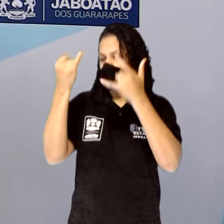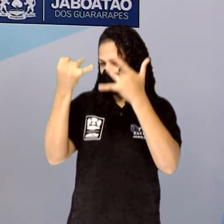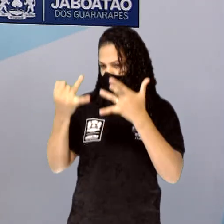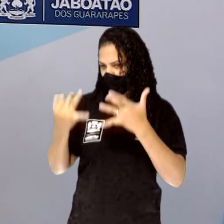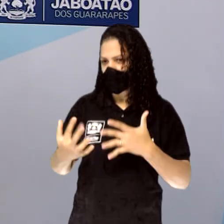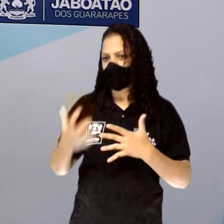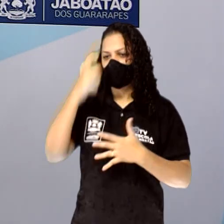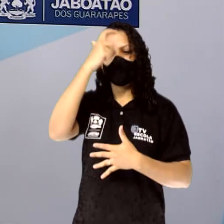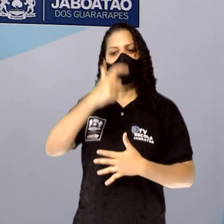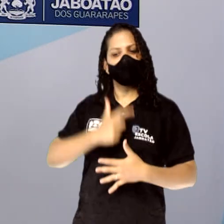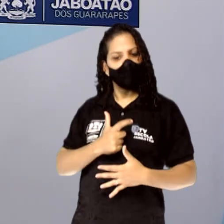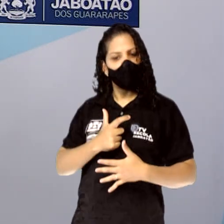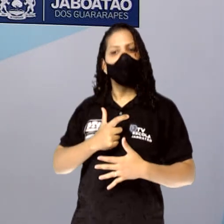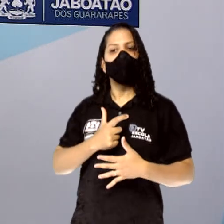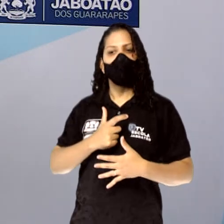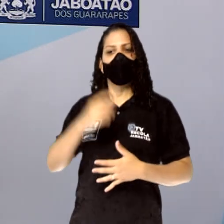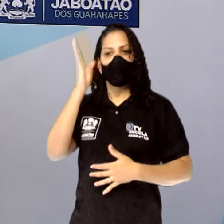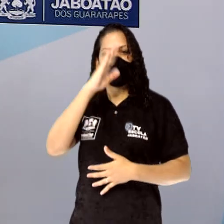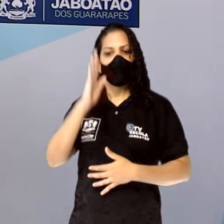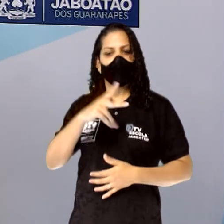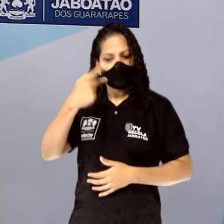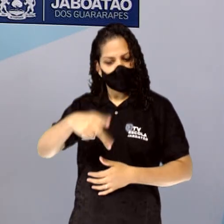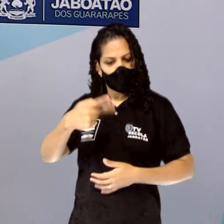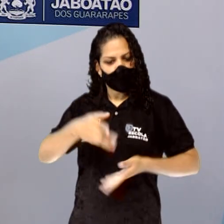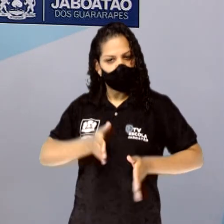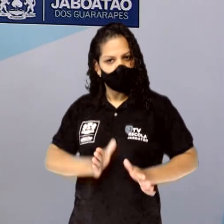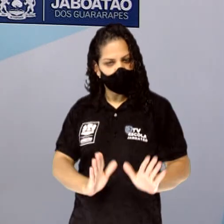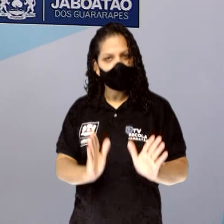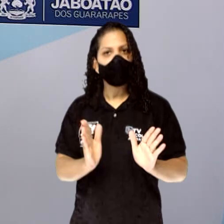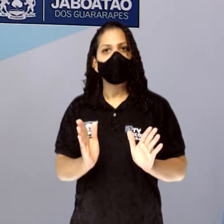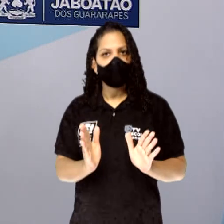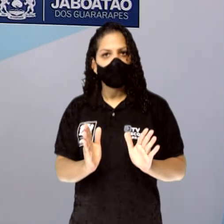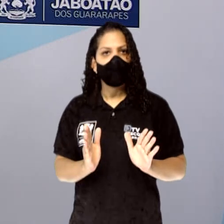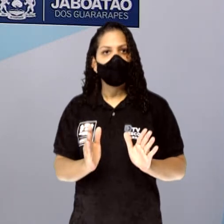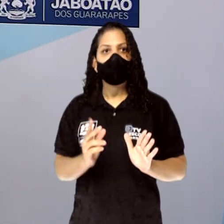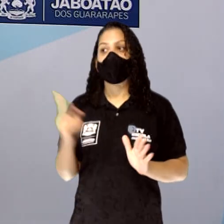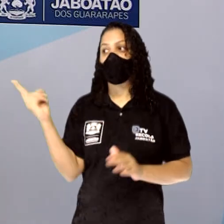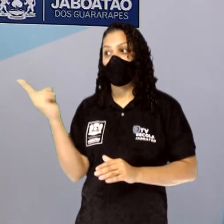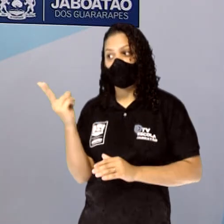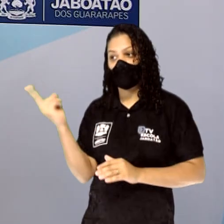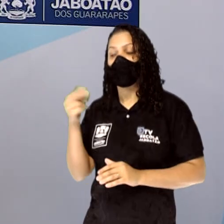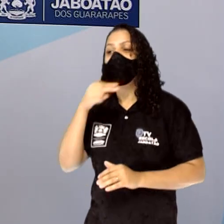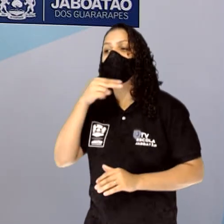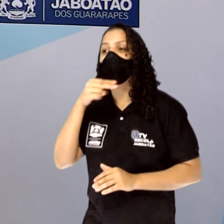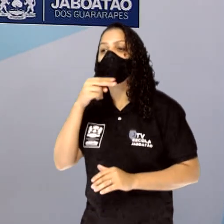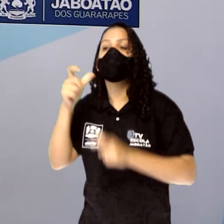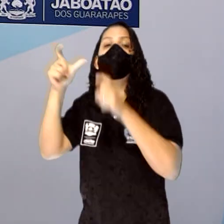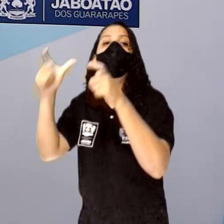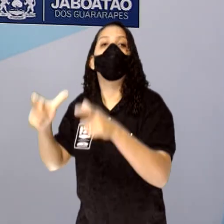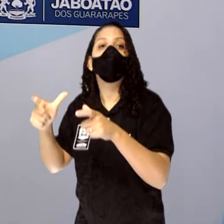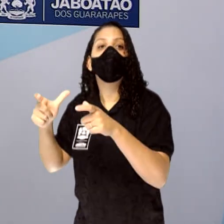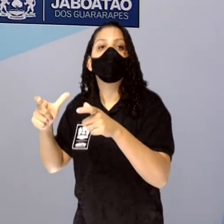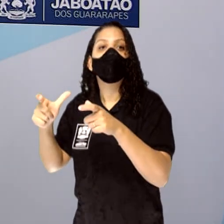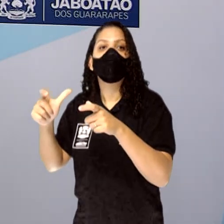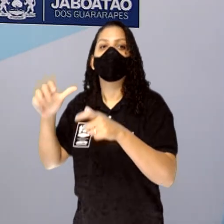que ele é brasileiro. And they are Argentinian. No caso delas, elas